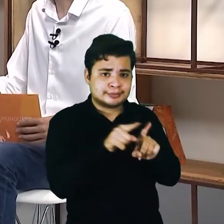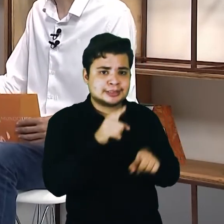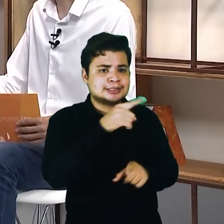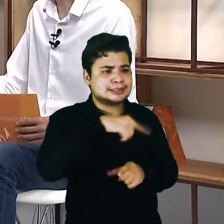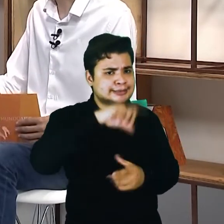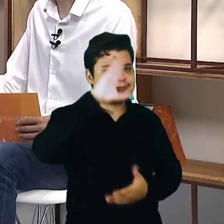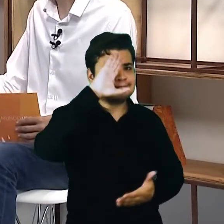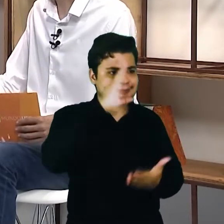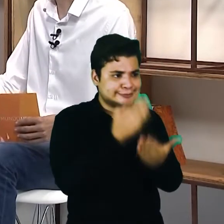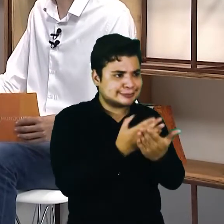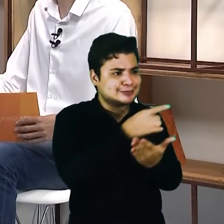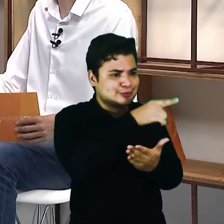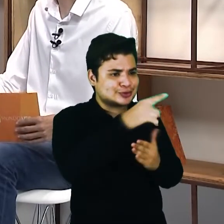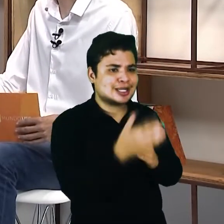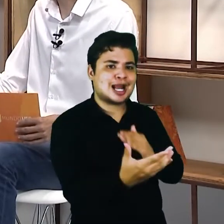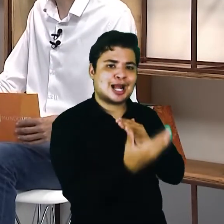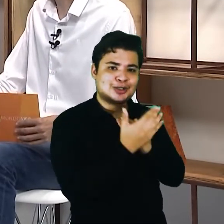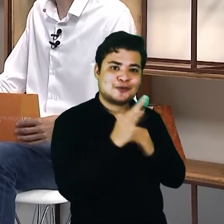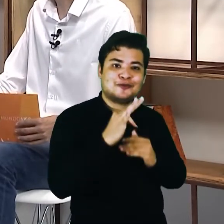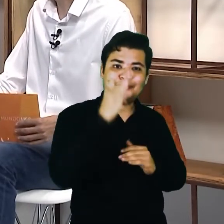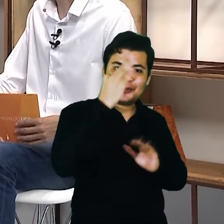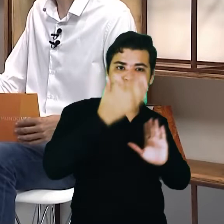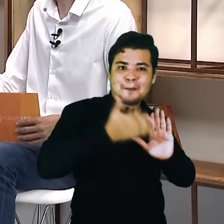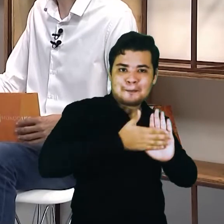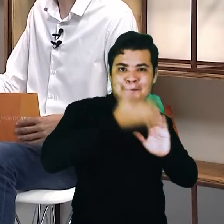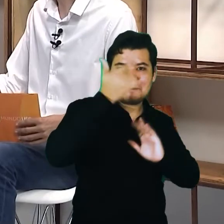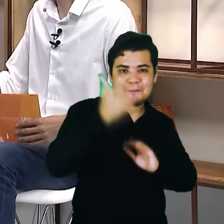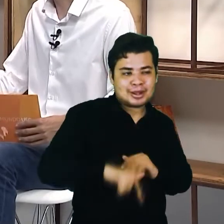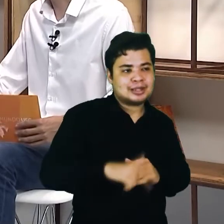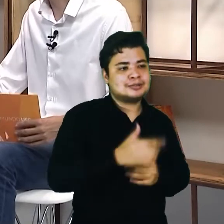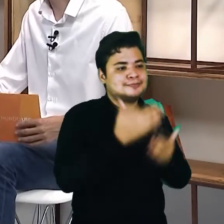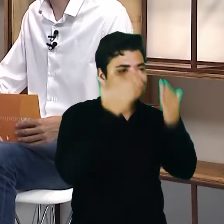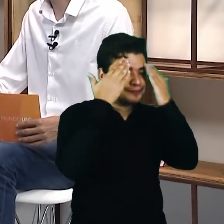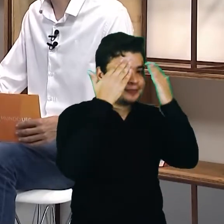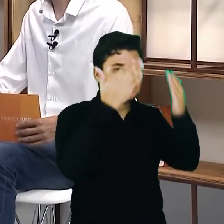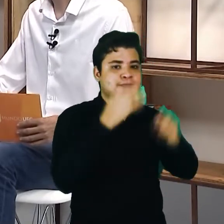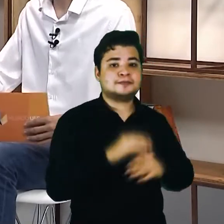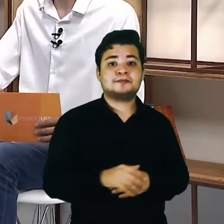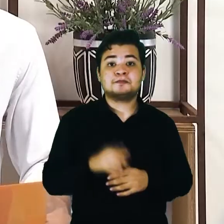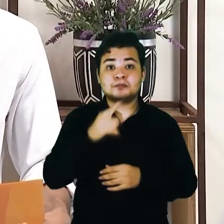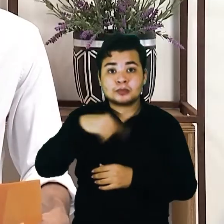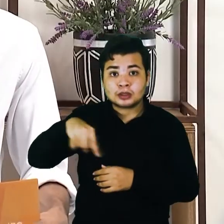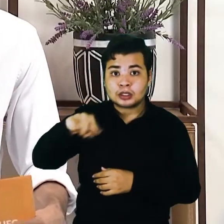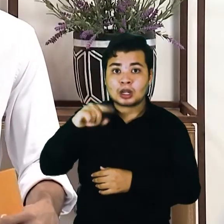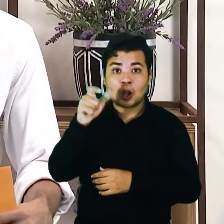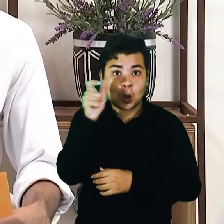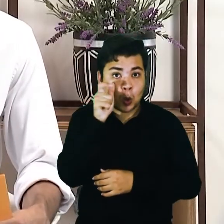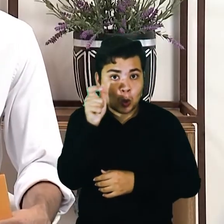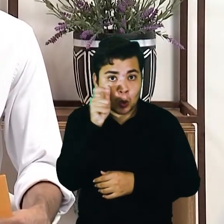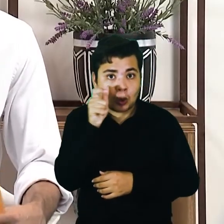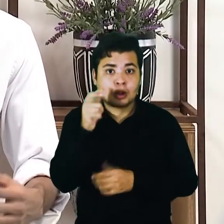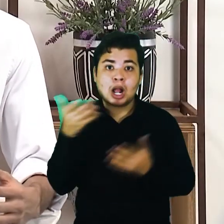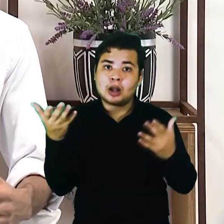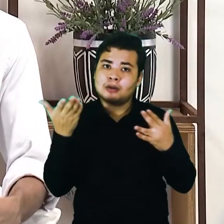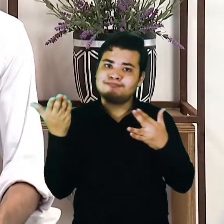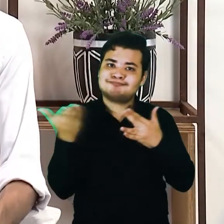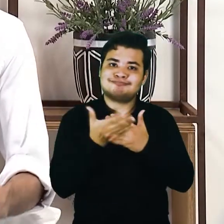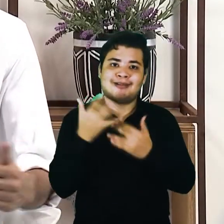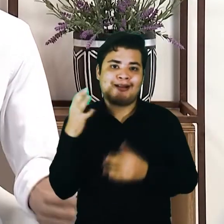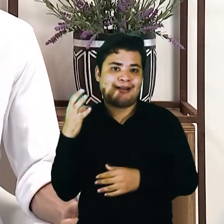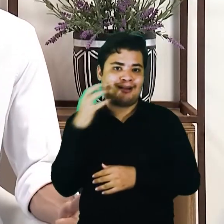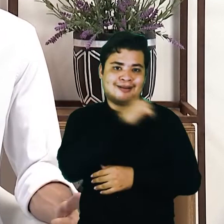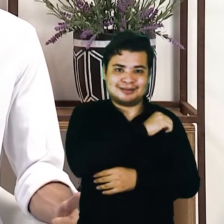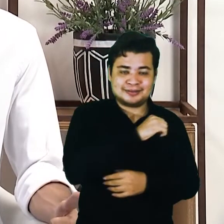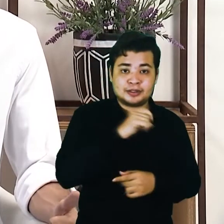com vocês para futuras pautas e até logo, viu? Bom, para você que nos acompanha, a gente vai para mais